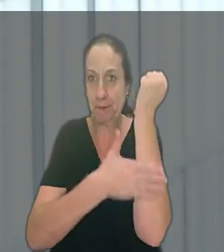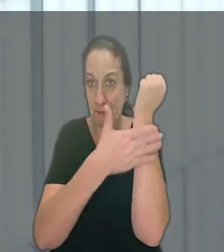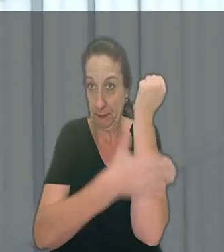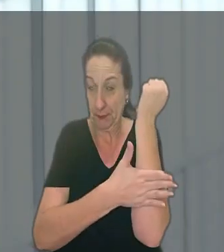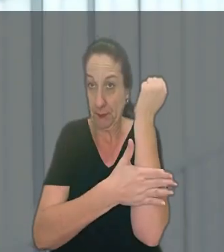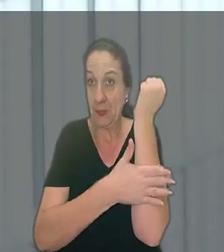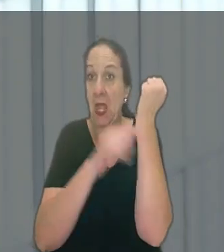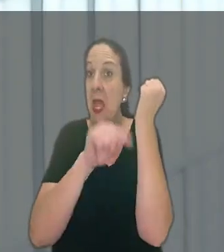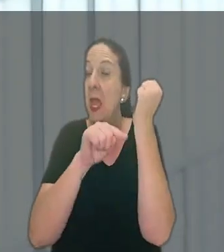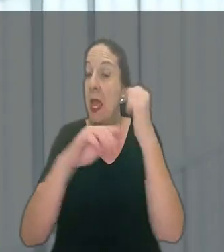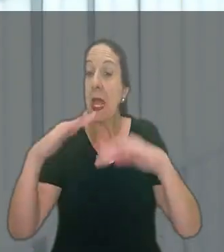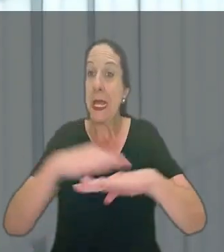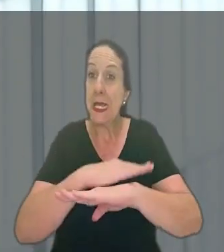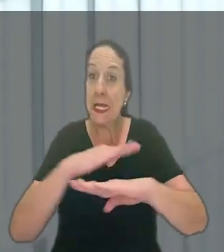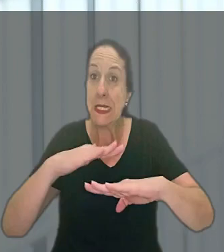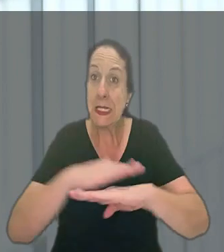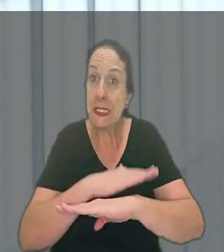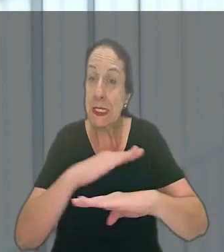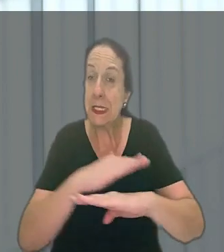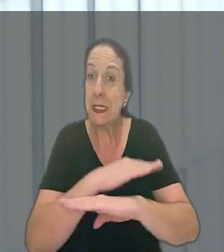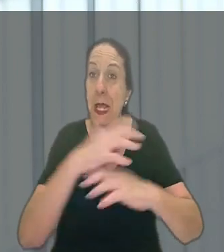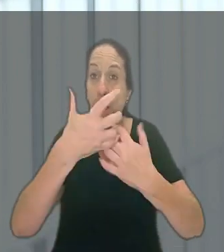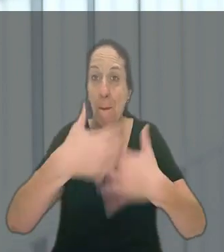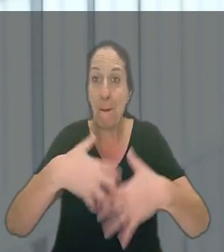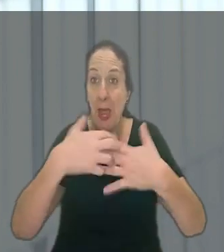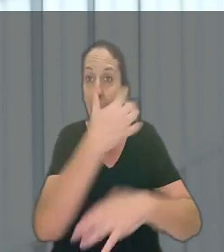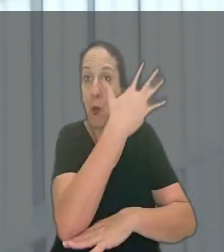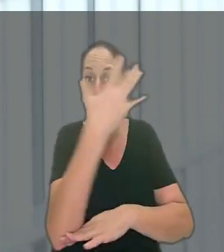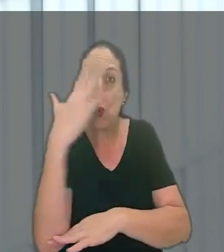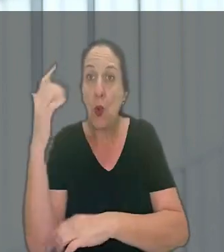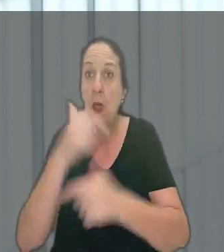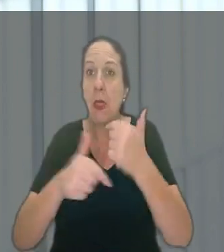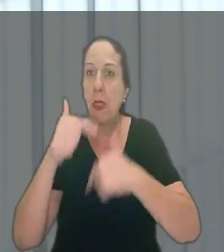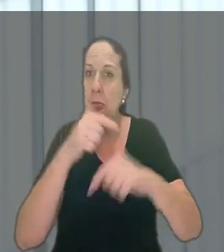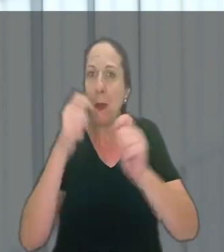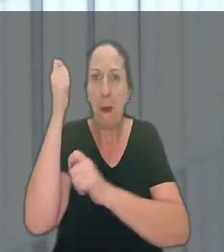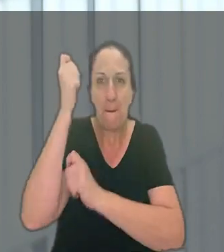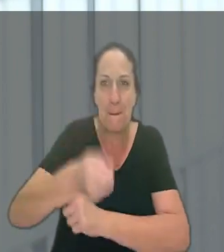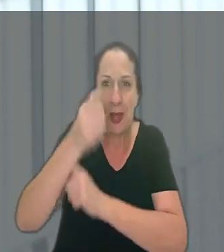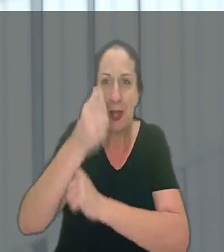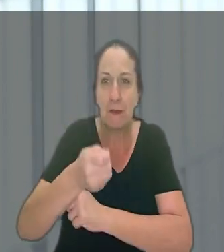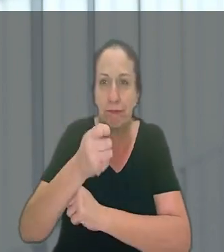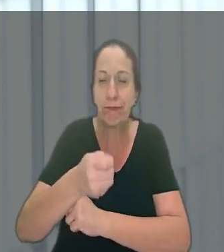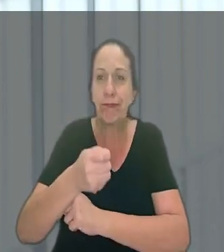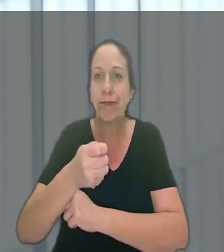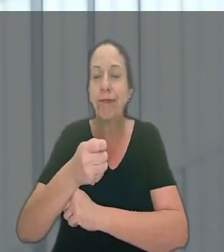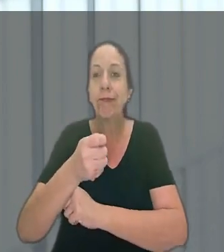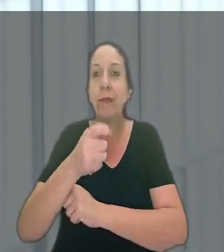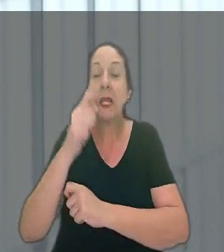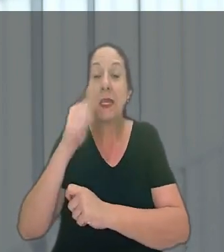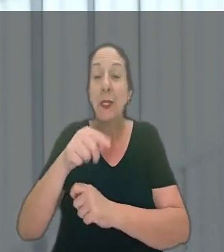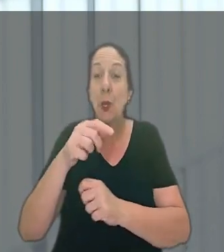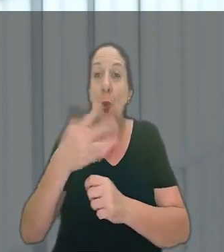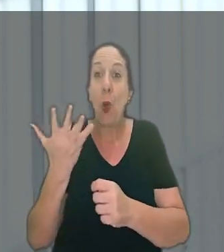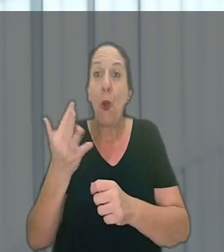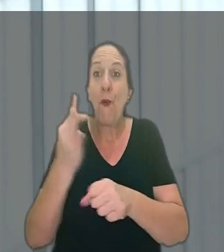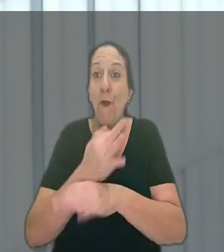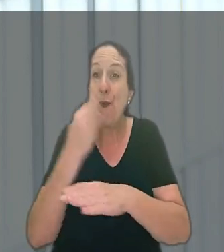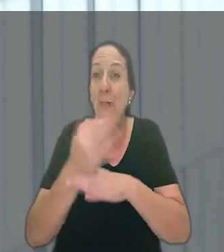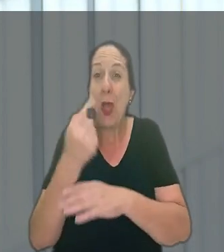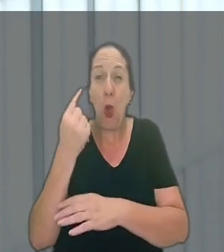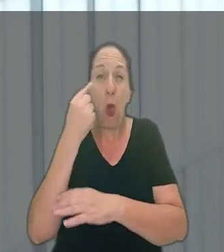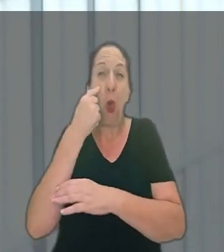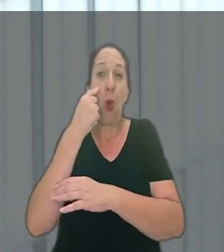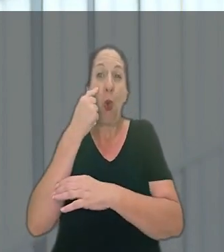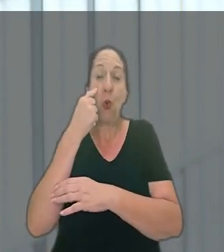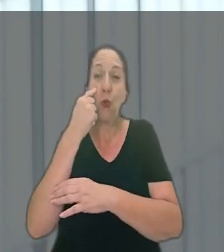madeira. Durante o reparo da esteira de uma máquina florestal, um colega, que trabalhava com uma marreta, acertou uma esfera metálica no rosto